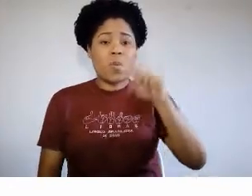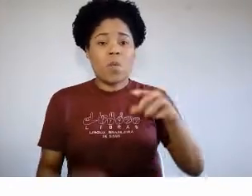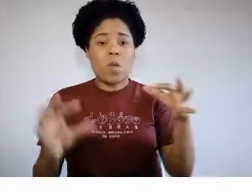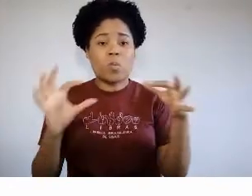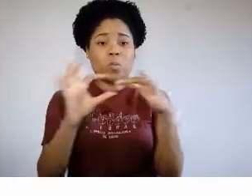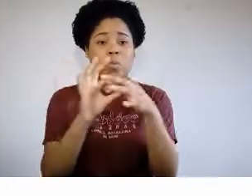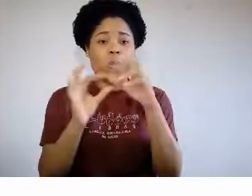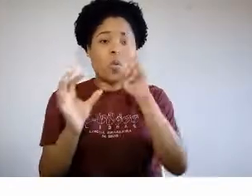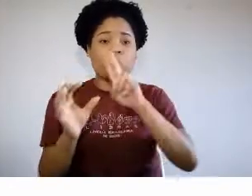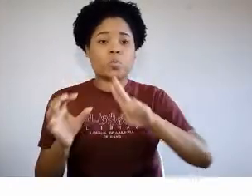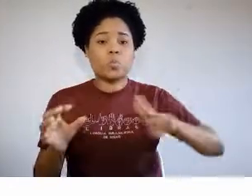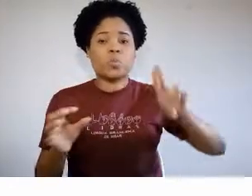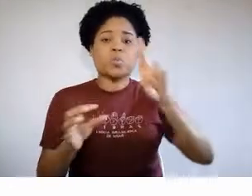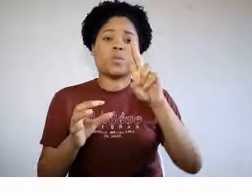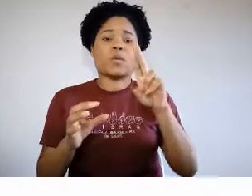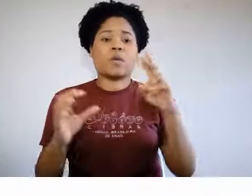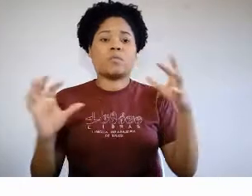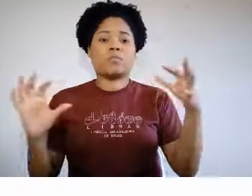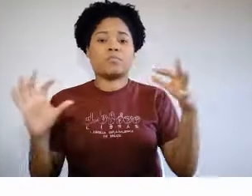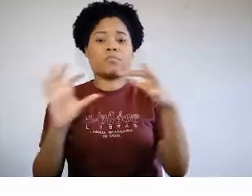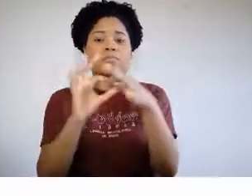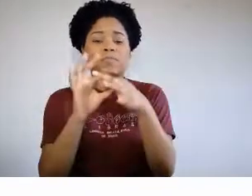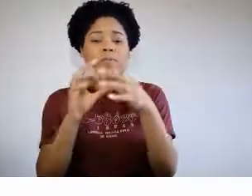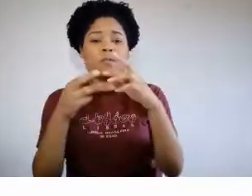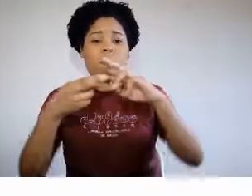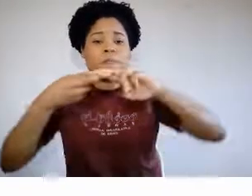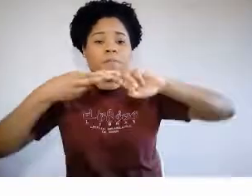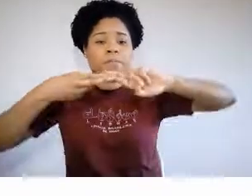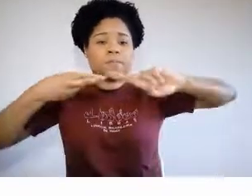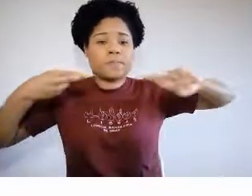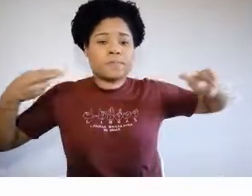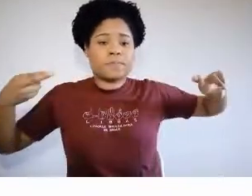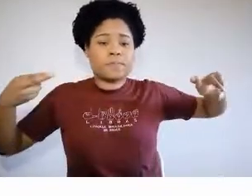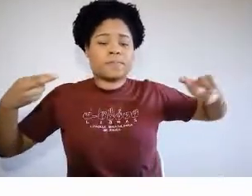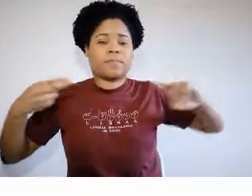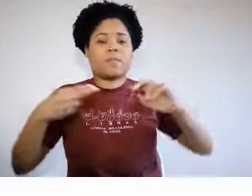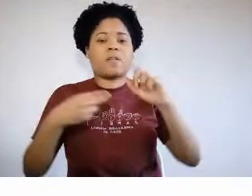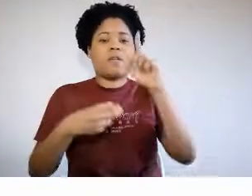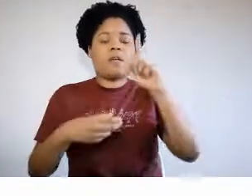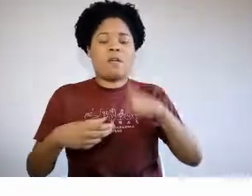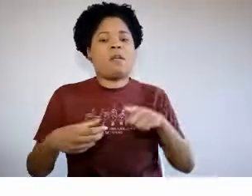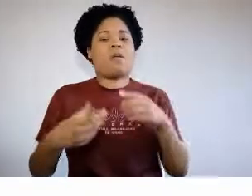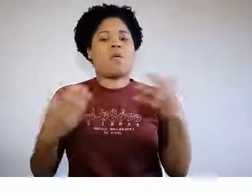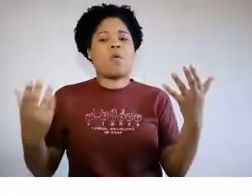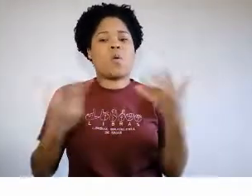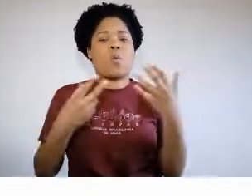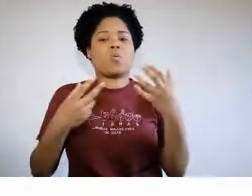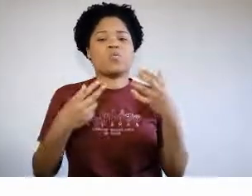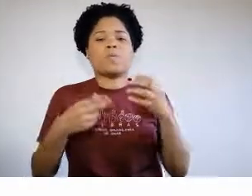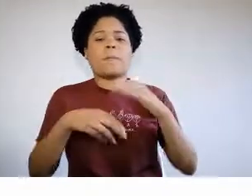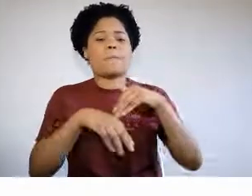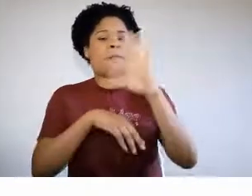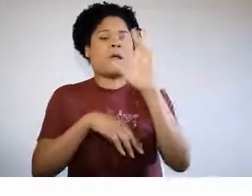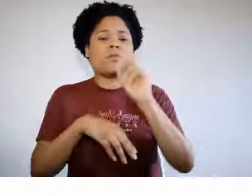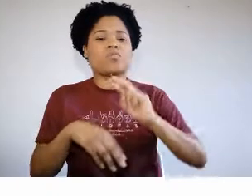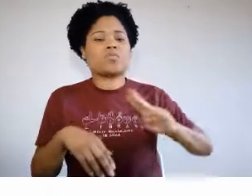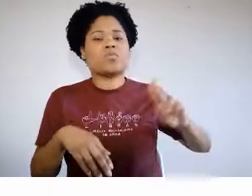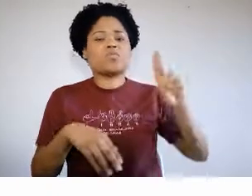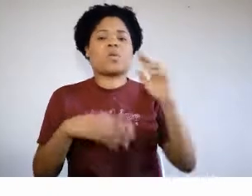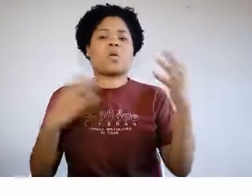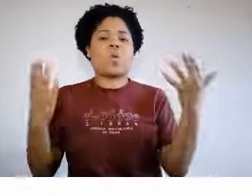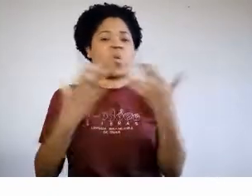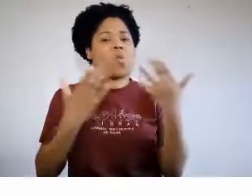é um conector muito utilizado no cabo de rede par trançado, que é um dos cabos